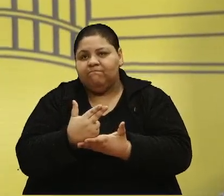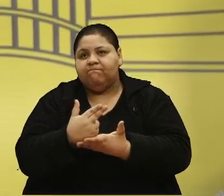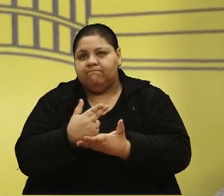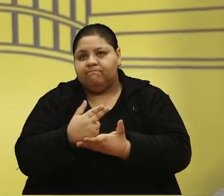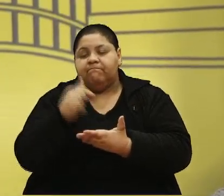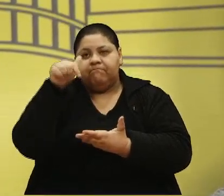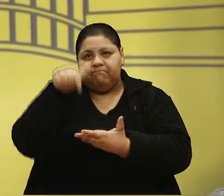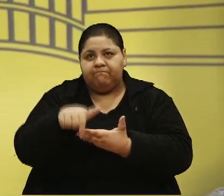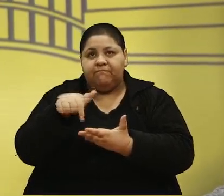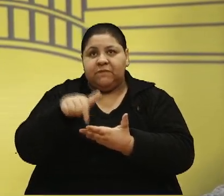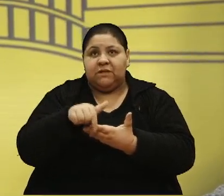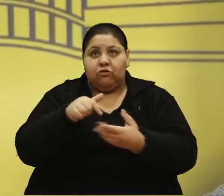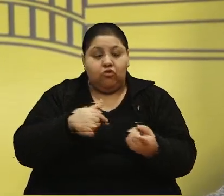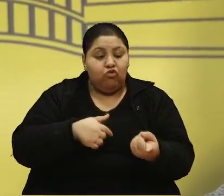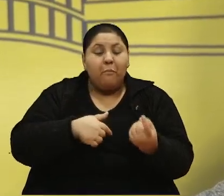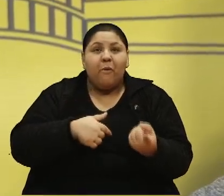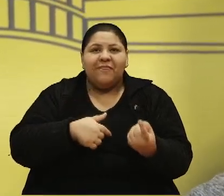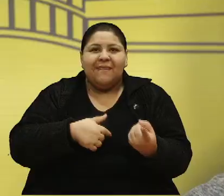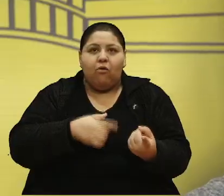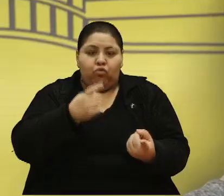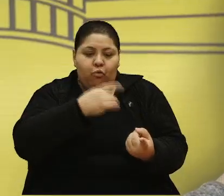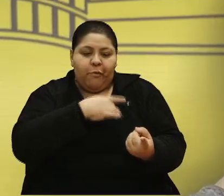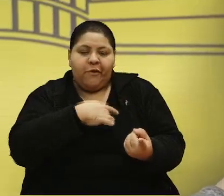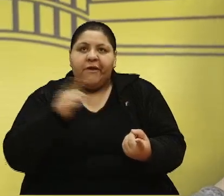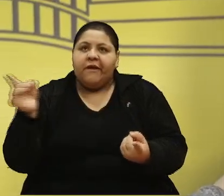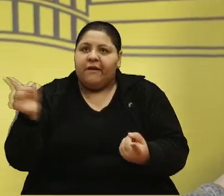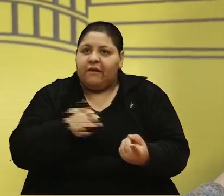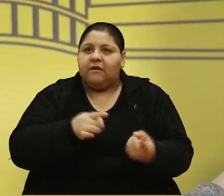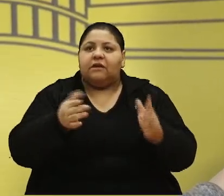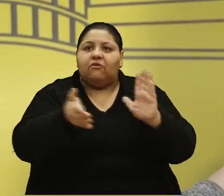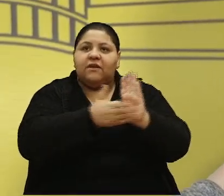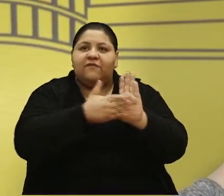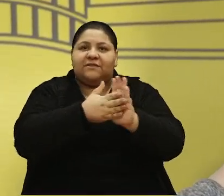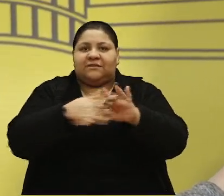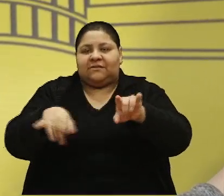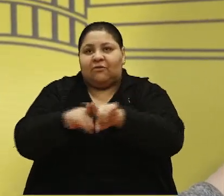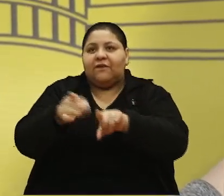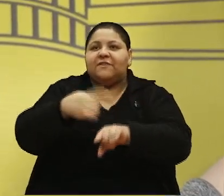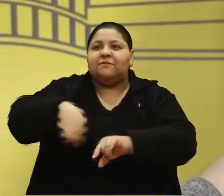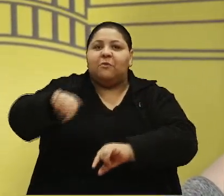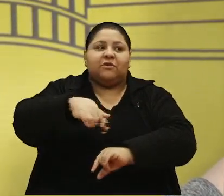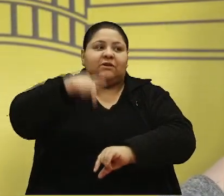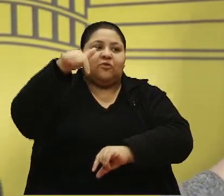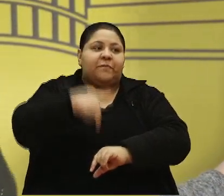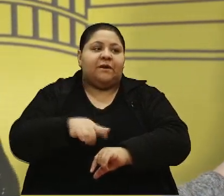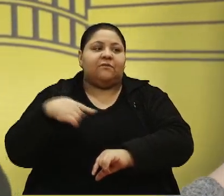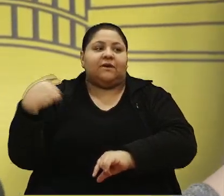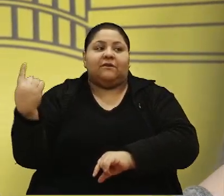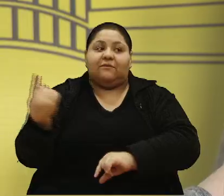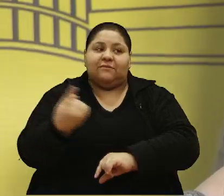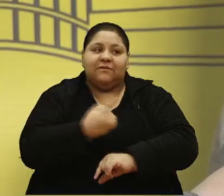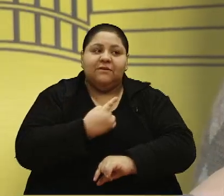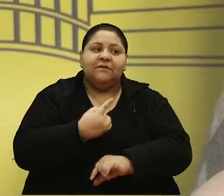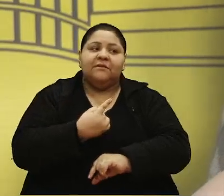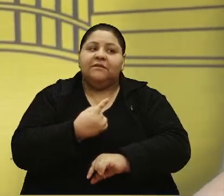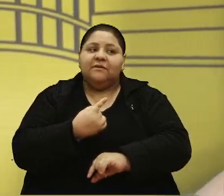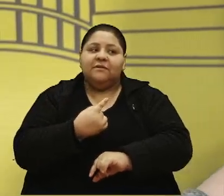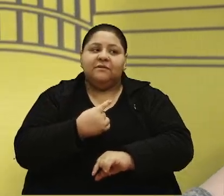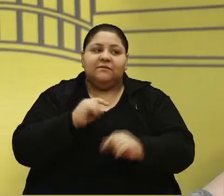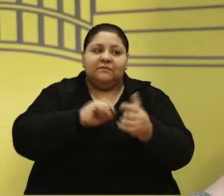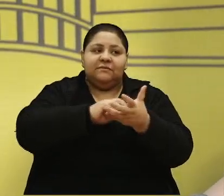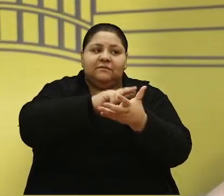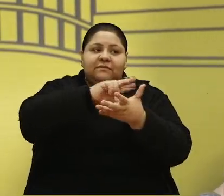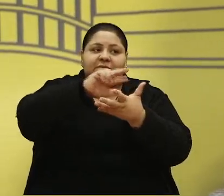essa questão do botão do pânico é uma das propostas, porque nós fizemos uma carta nessa mesma reunião de 2023 com